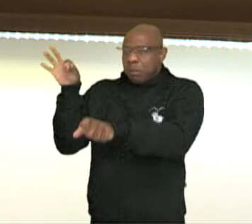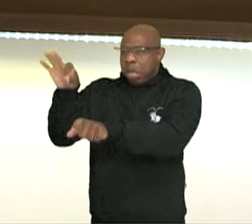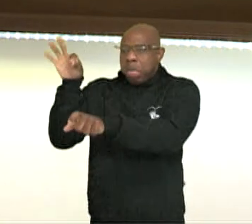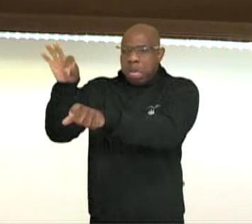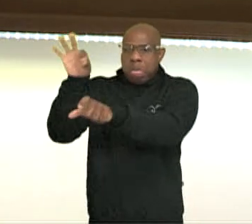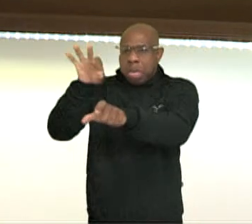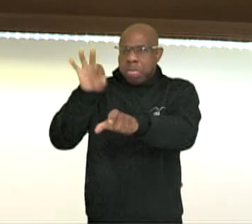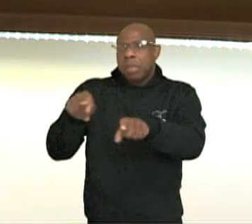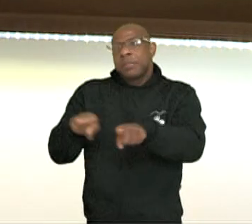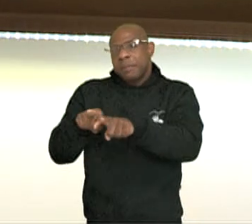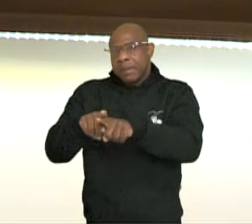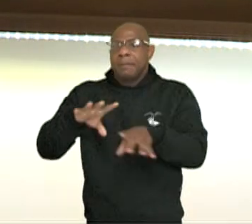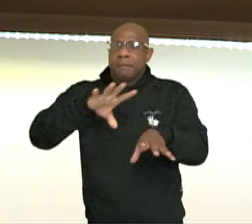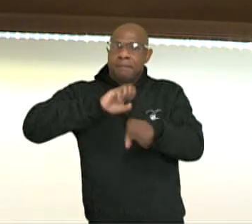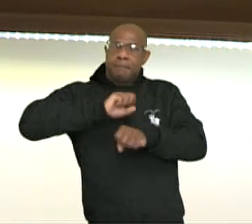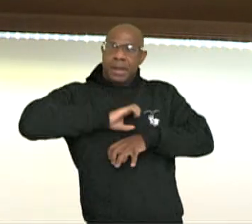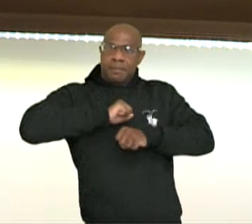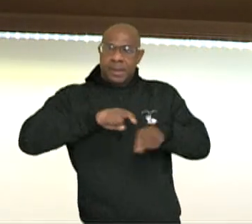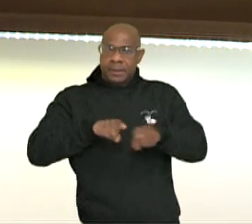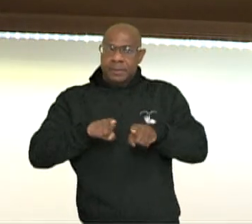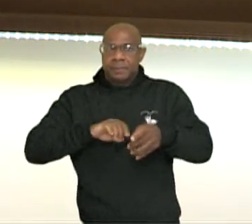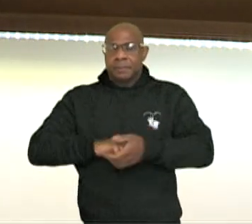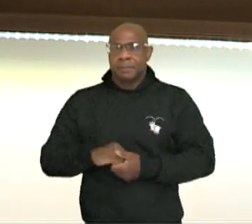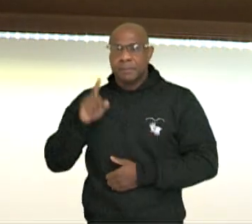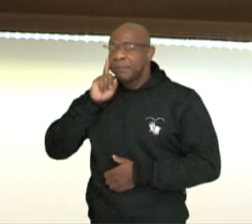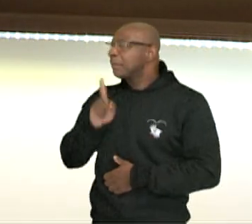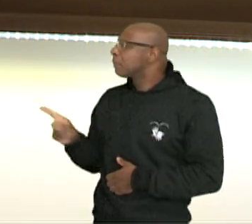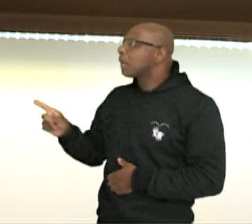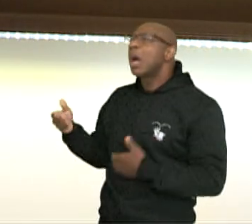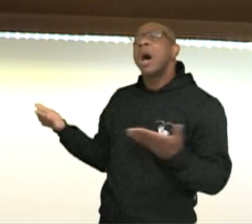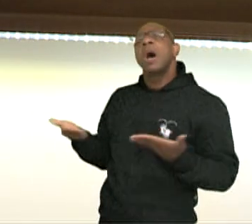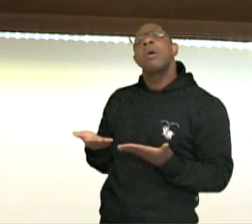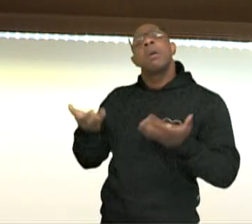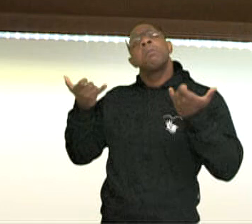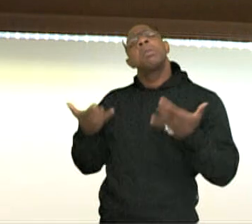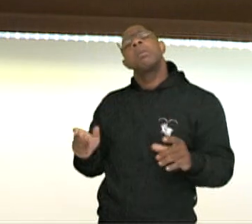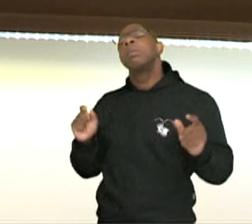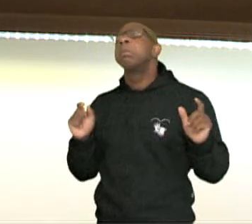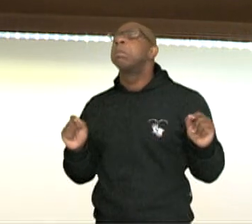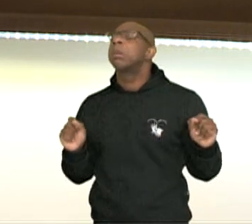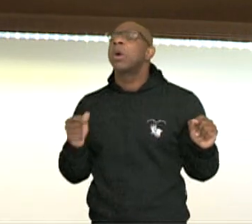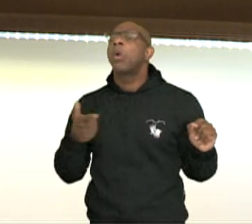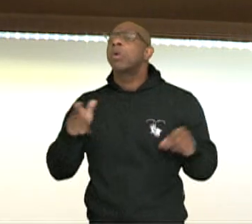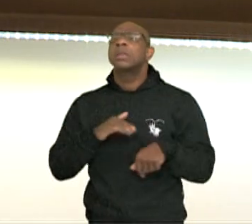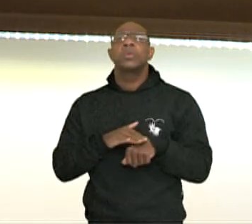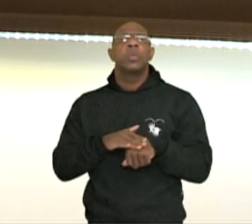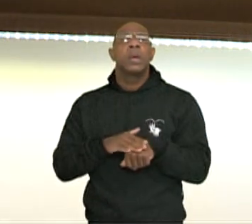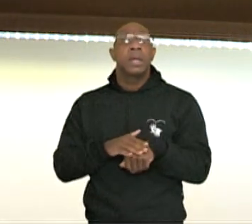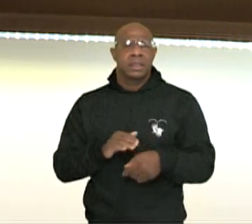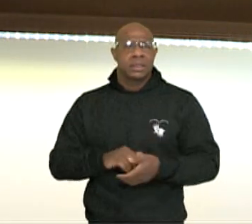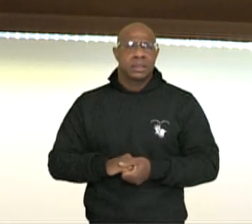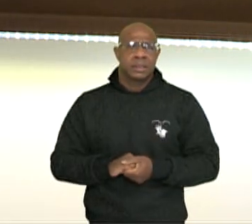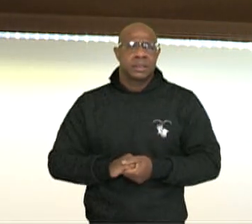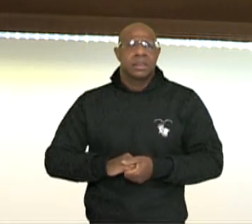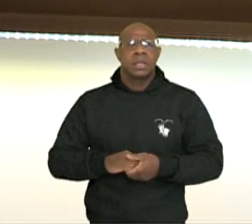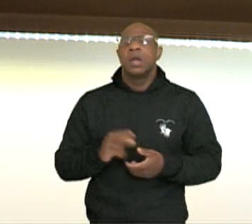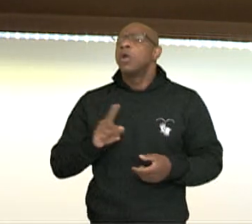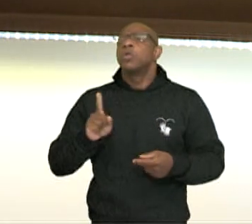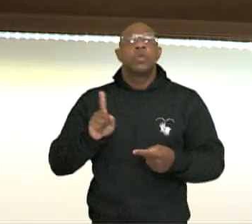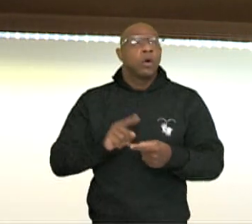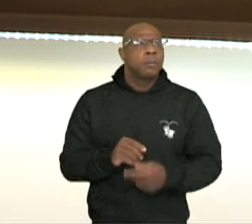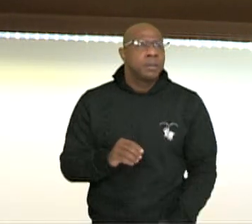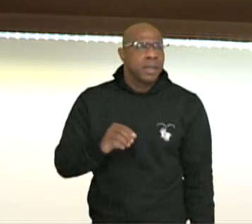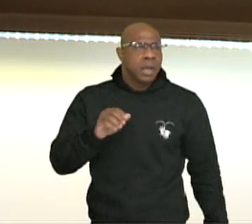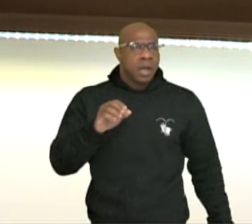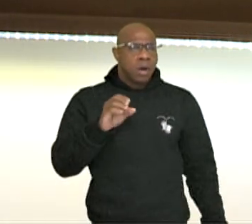teu empenho. Muito bem. Agora nós vamos falar de uma outra doença. Falamos da filariose ou